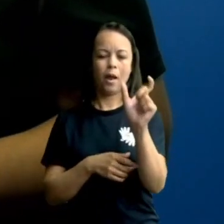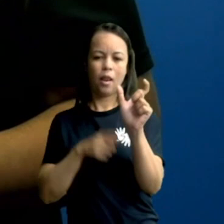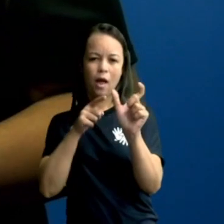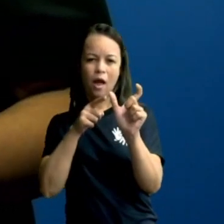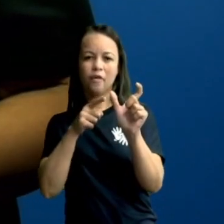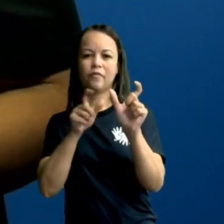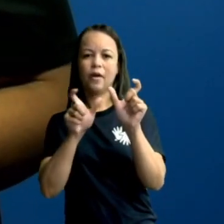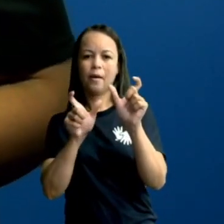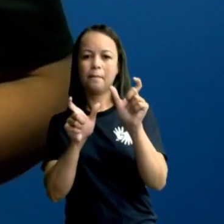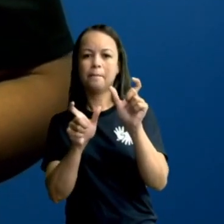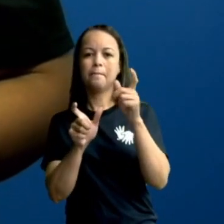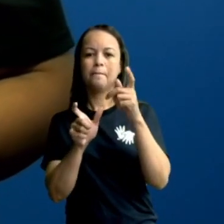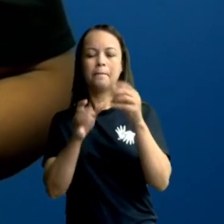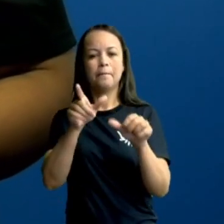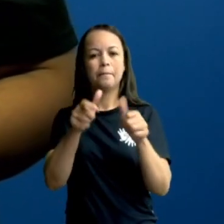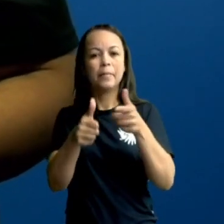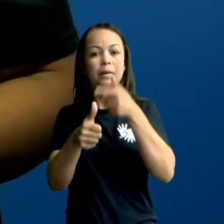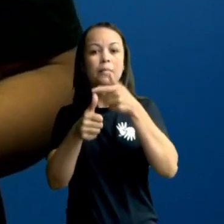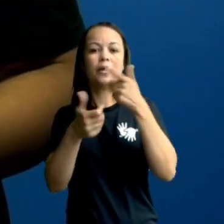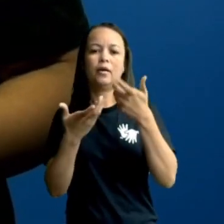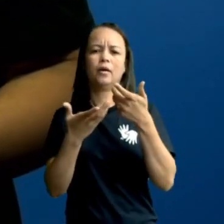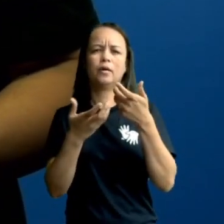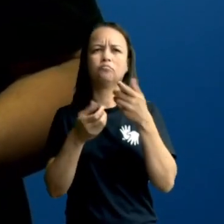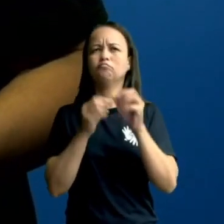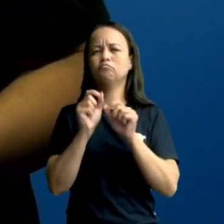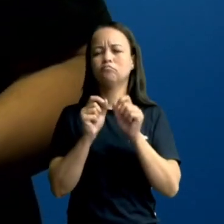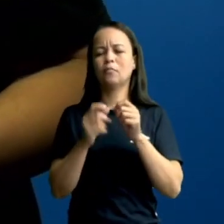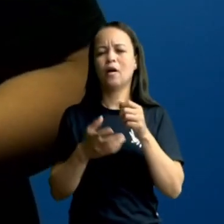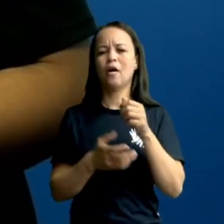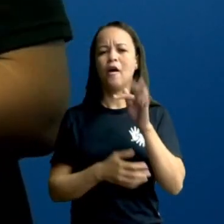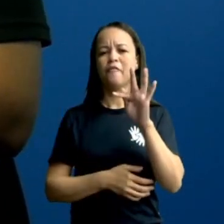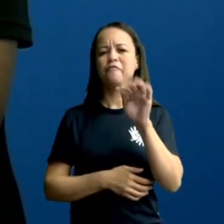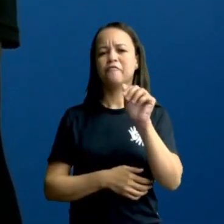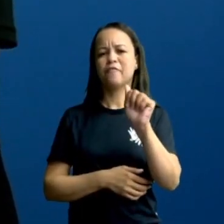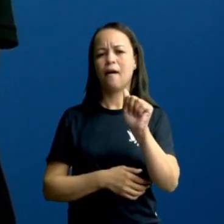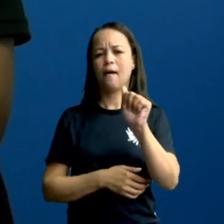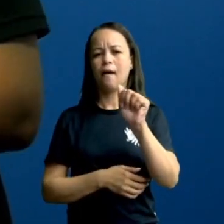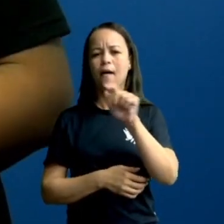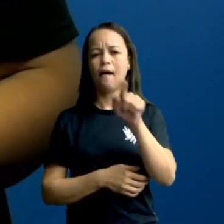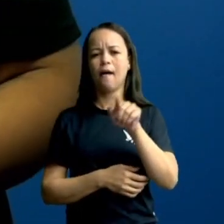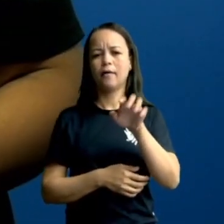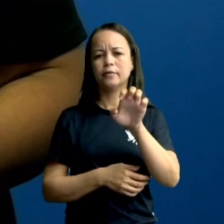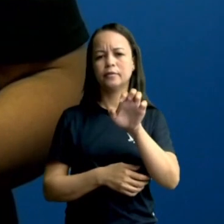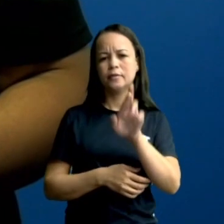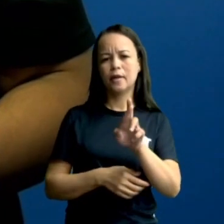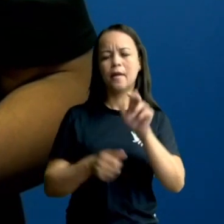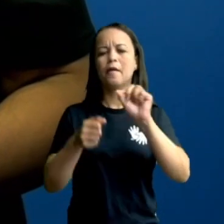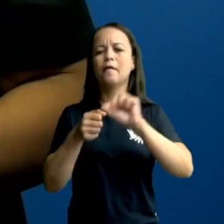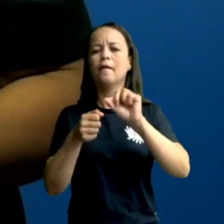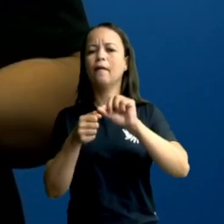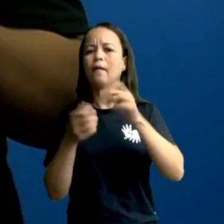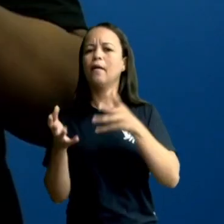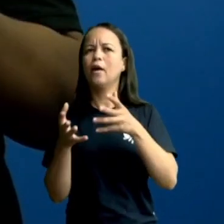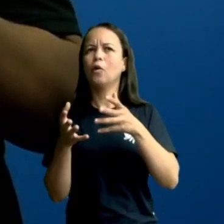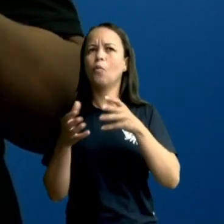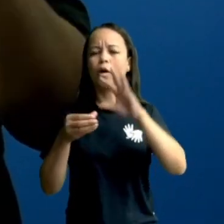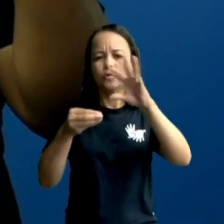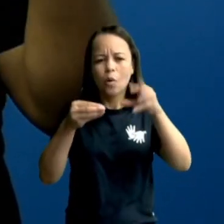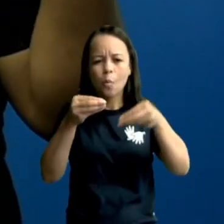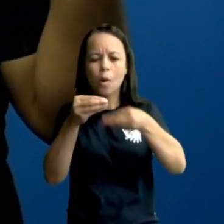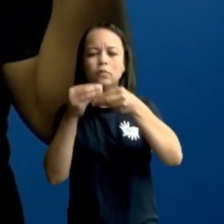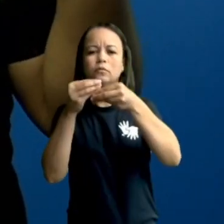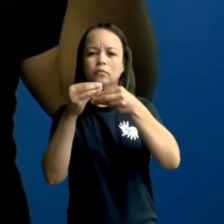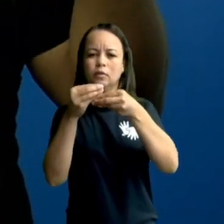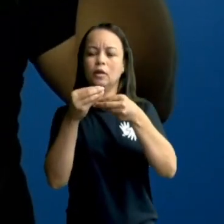a palavra fazer. Quando eu anexo um prefixo,